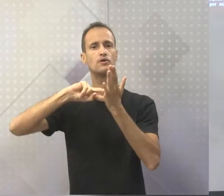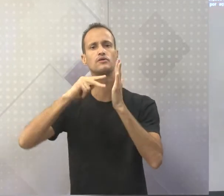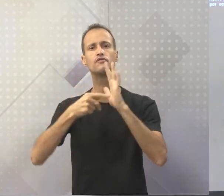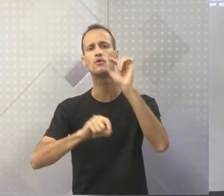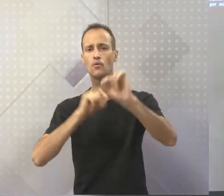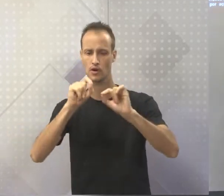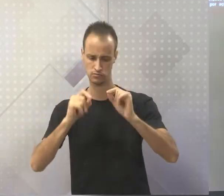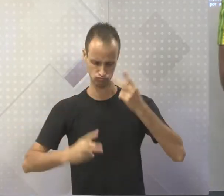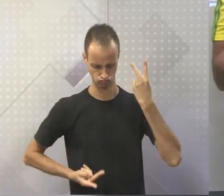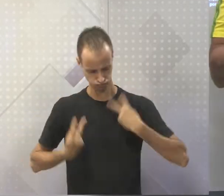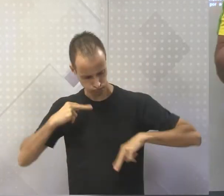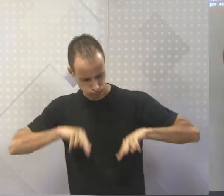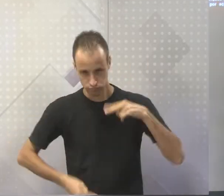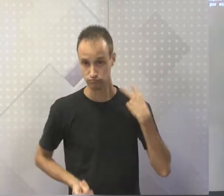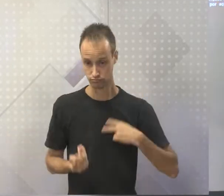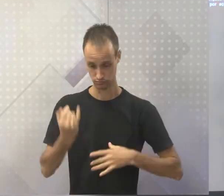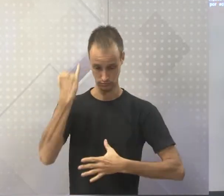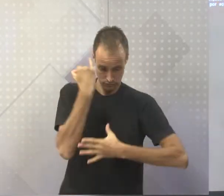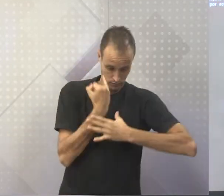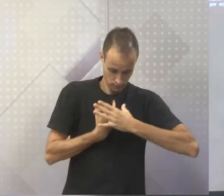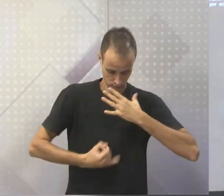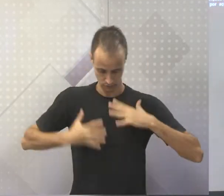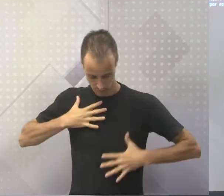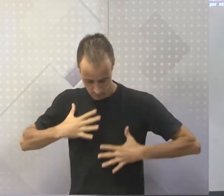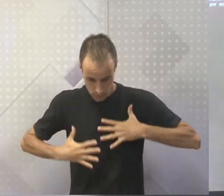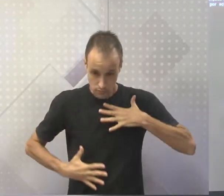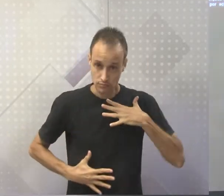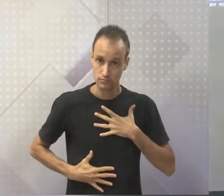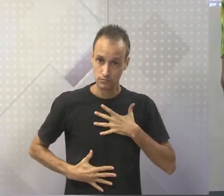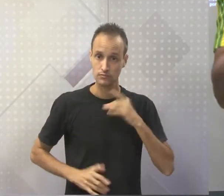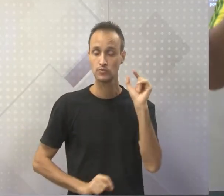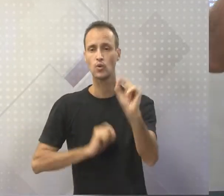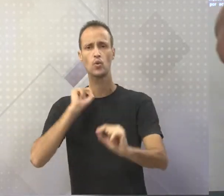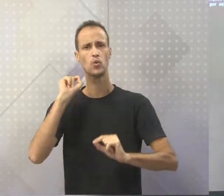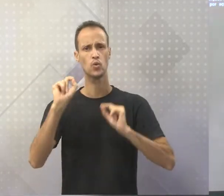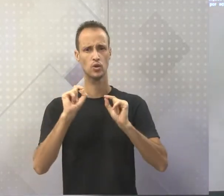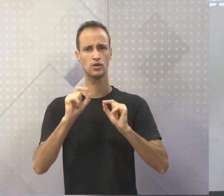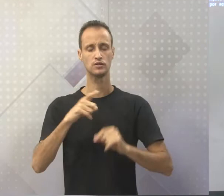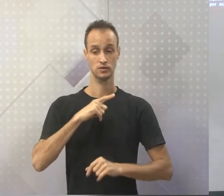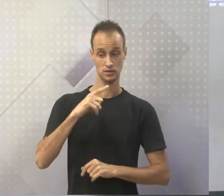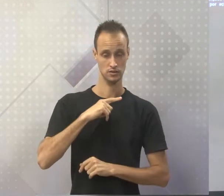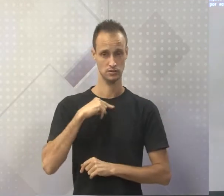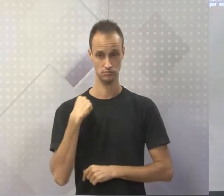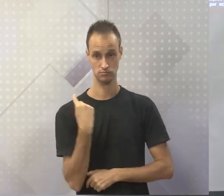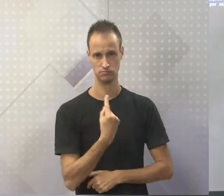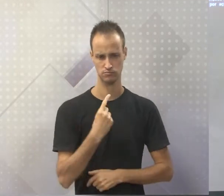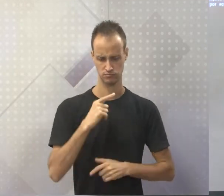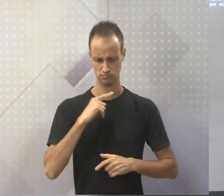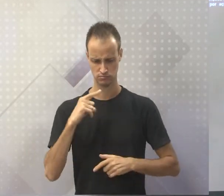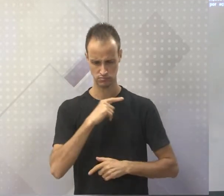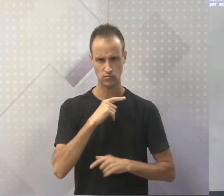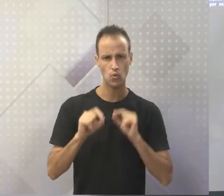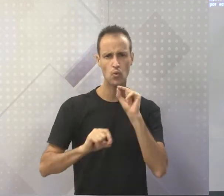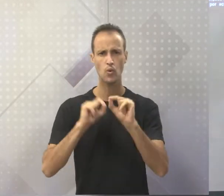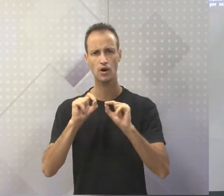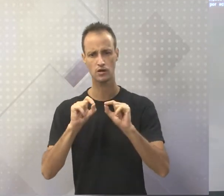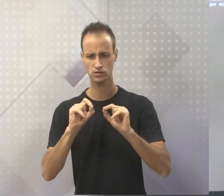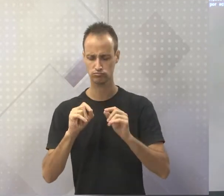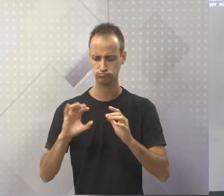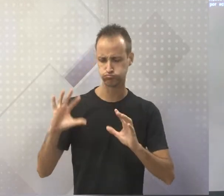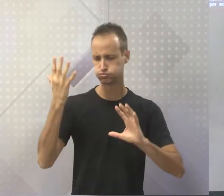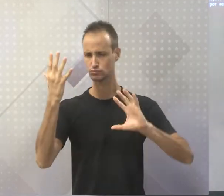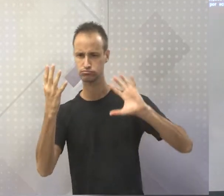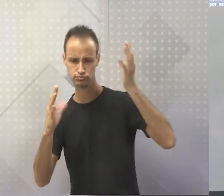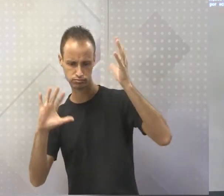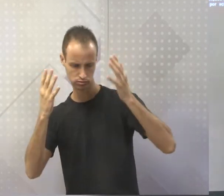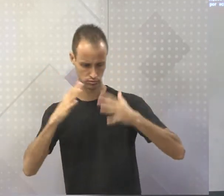vão atuar no nosso organismo, fazendo com que nós tenhamos respostas para situações que